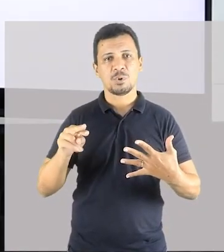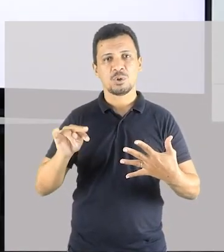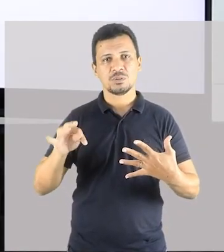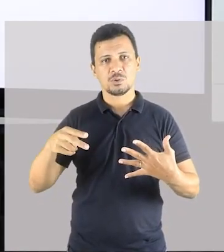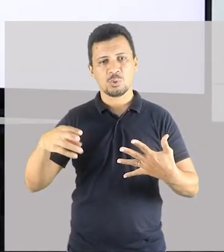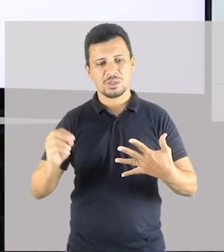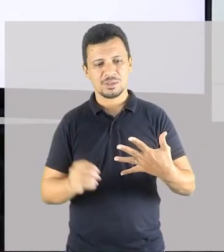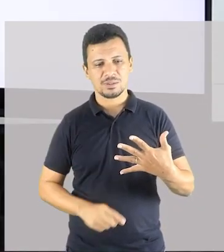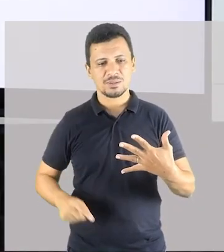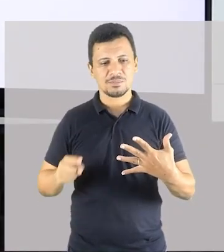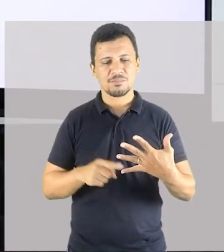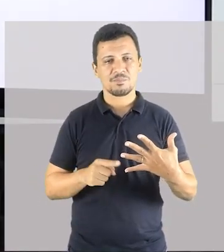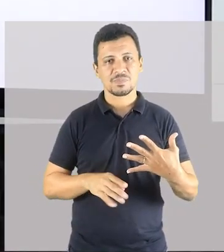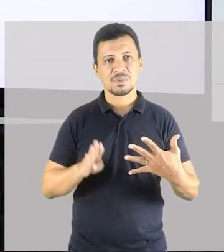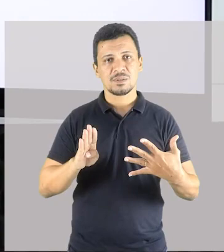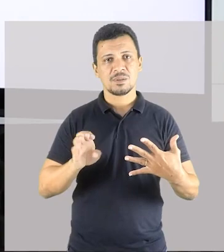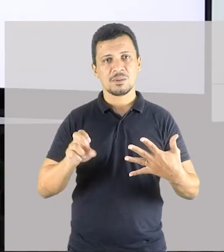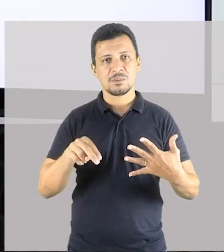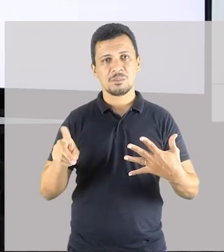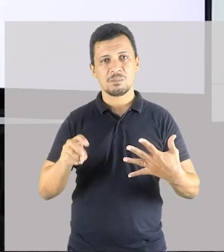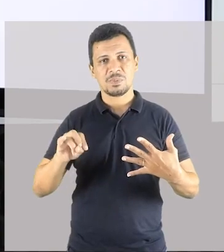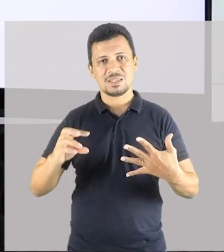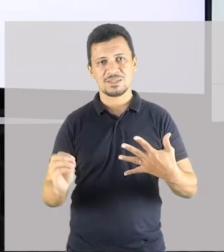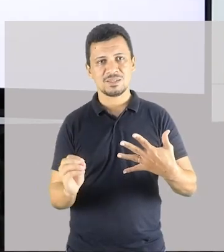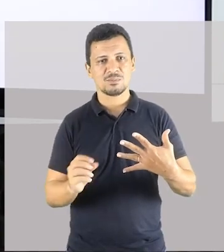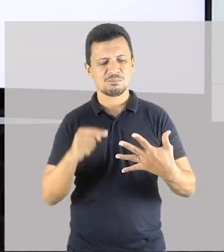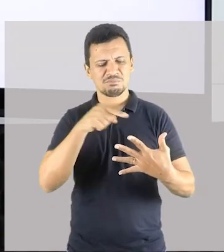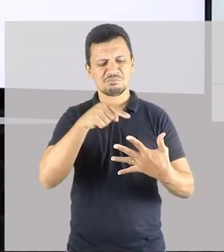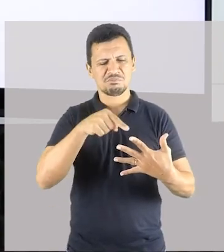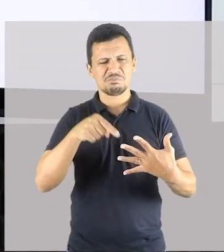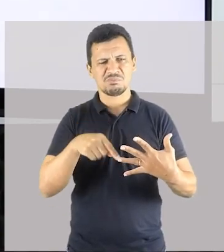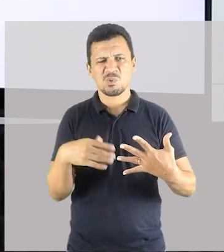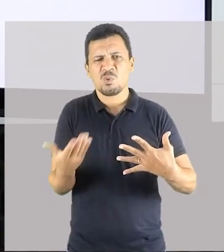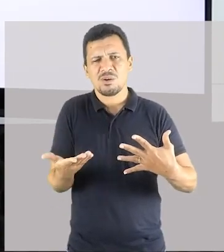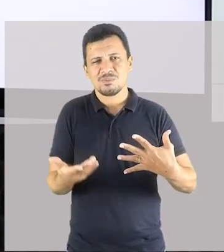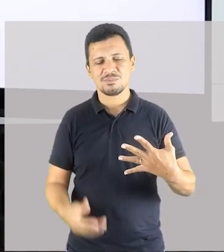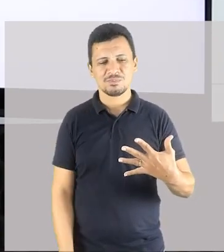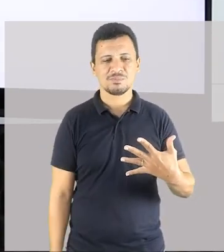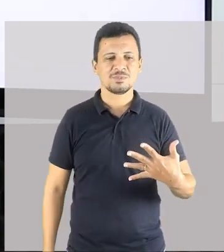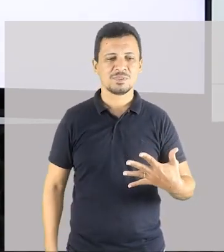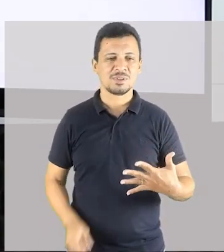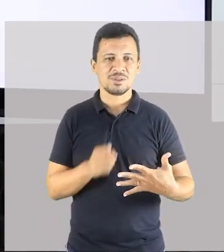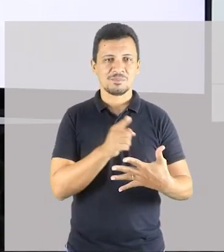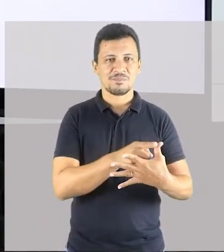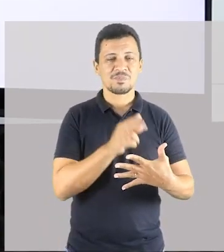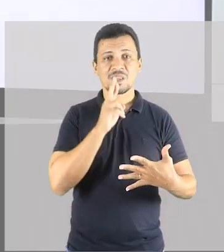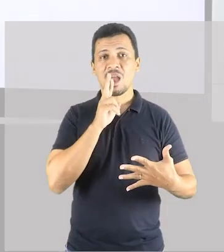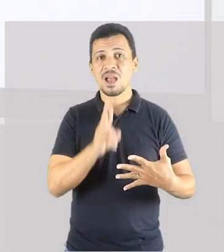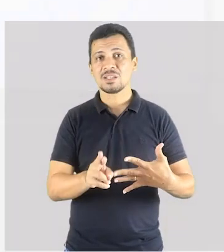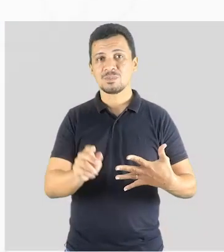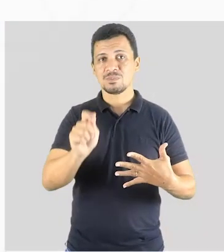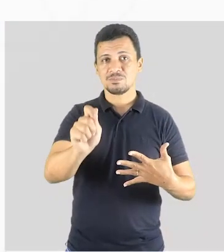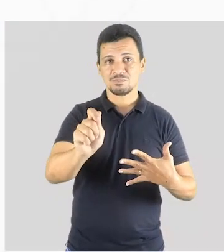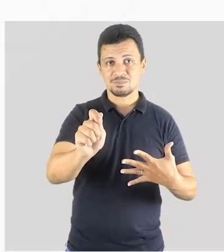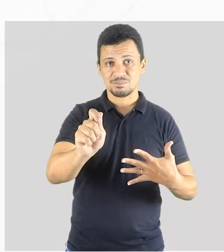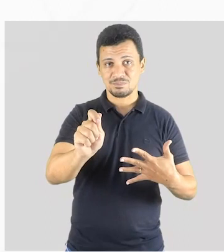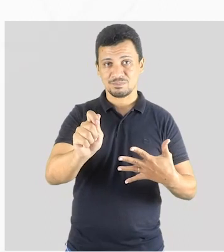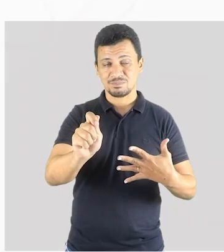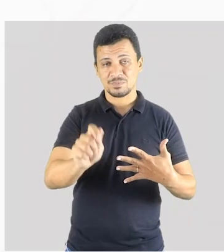D, poliuretano. E letra E, benzeno. Então, a resposta correta,